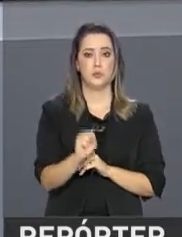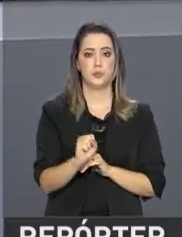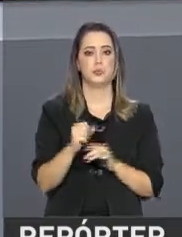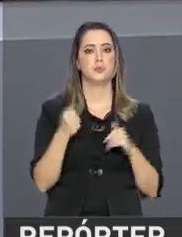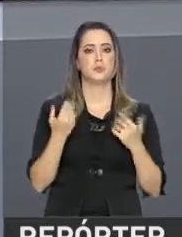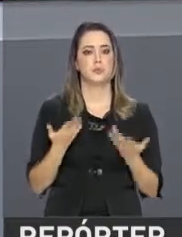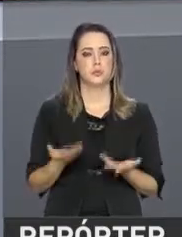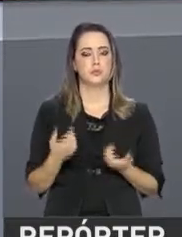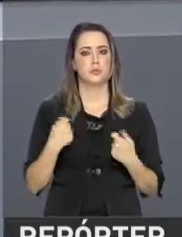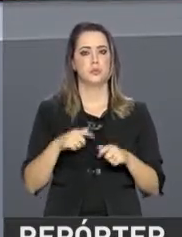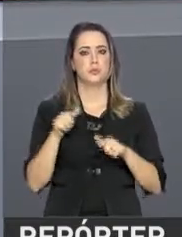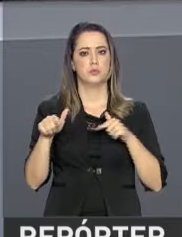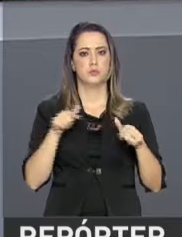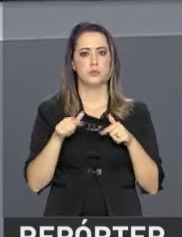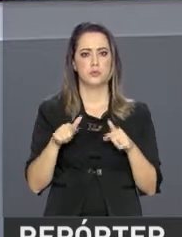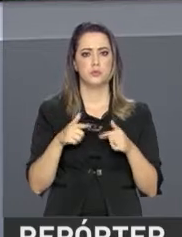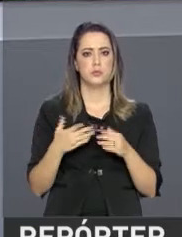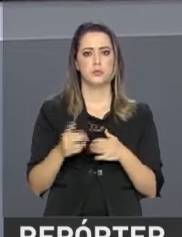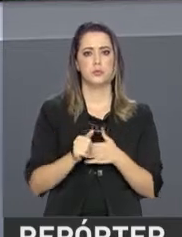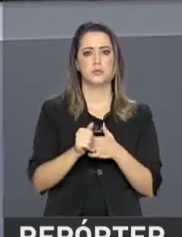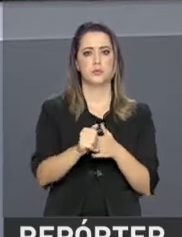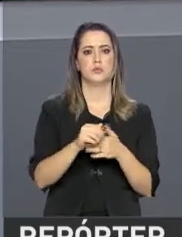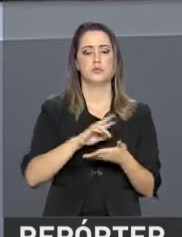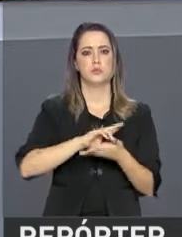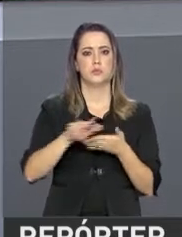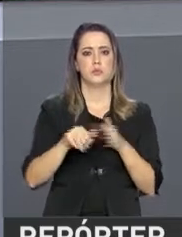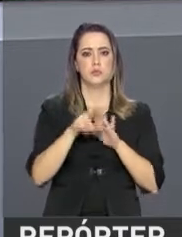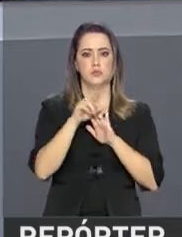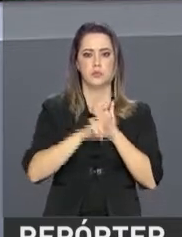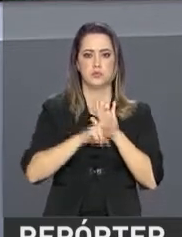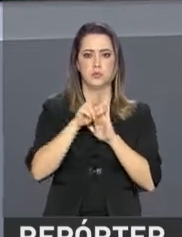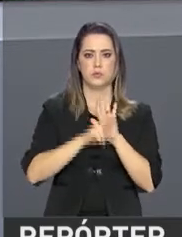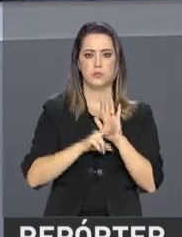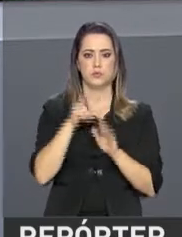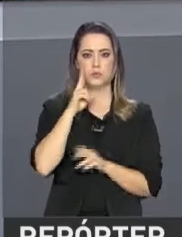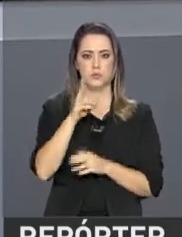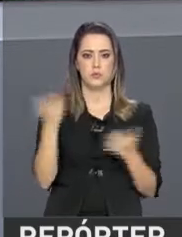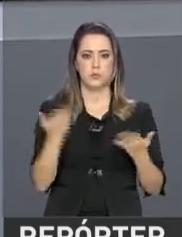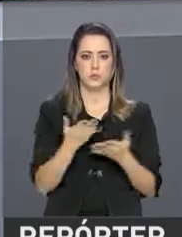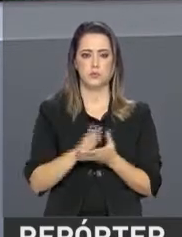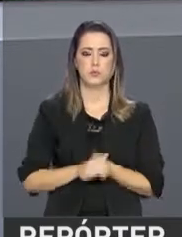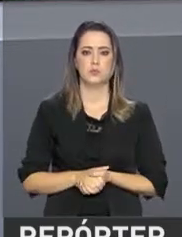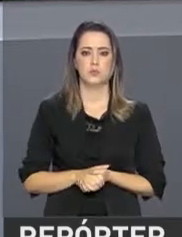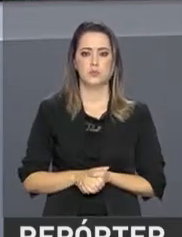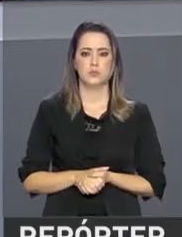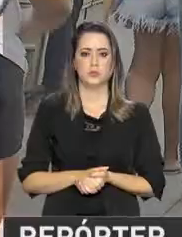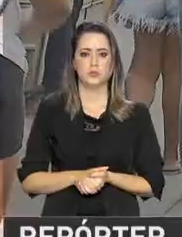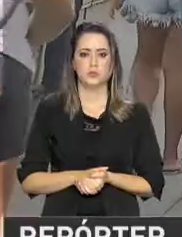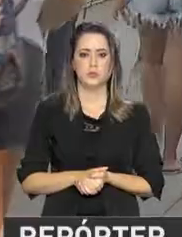para isso os trabalhadores devem seguir algumas regras confira na reportagem